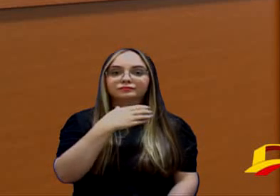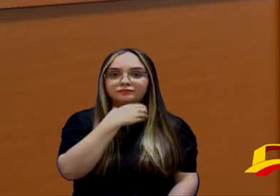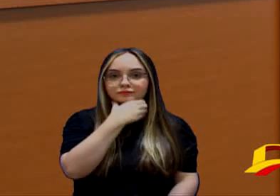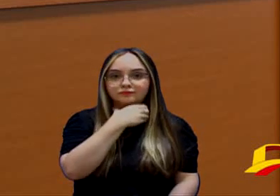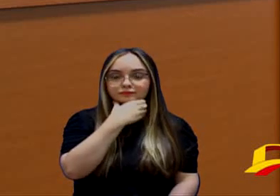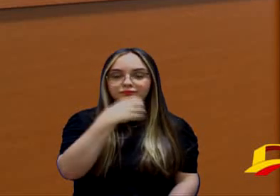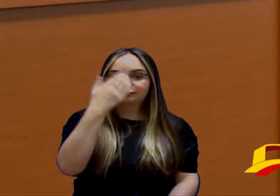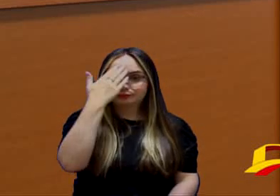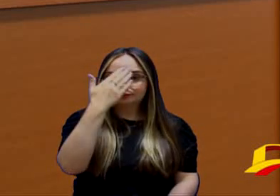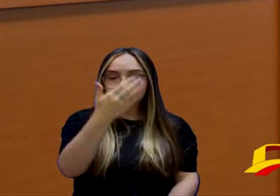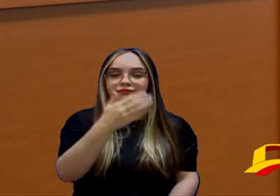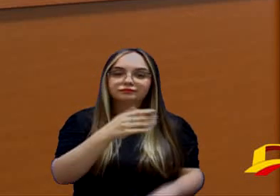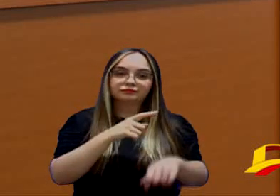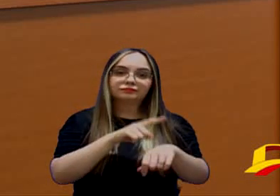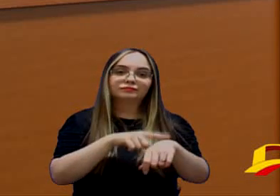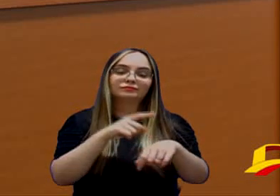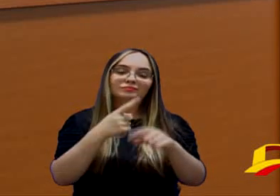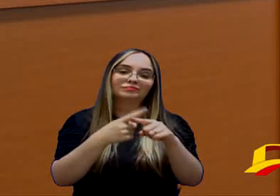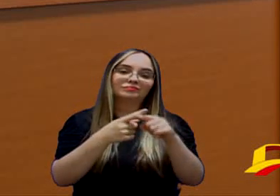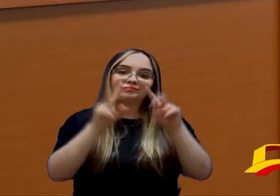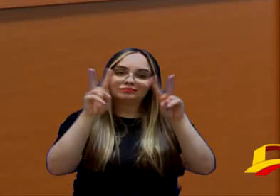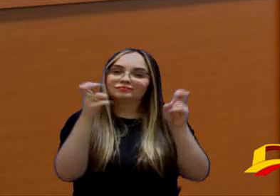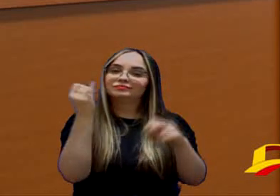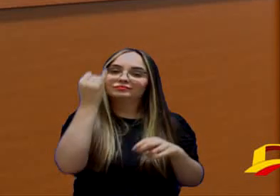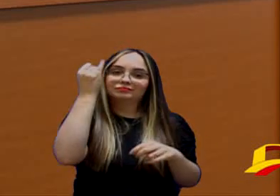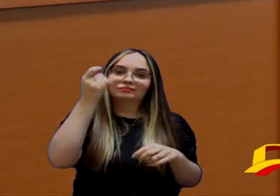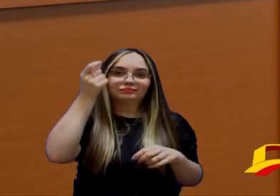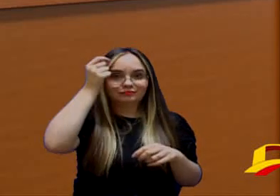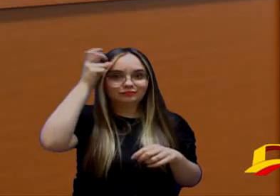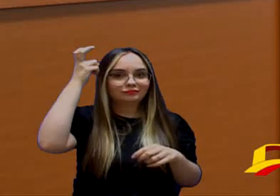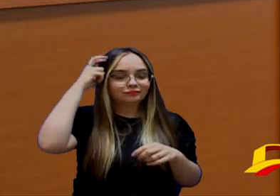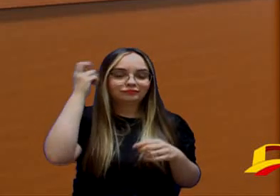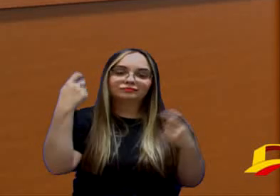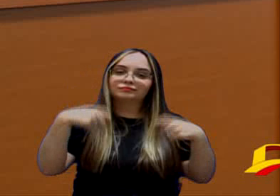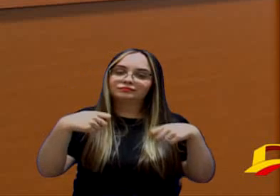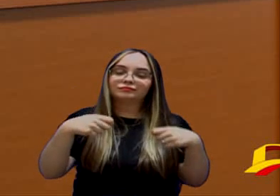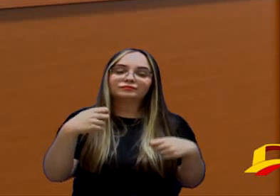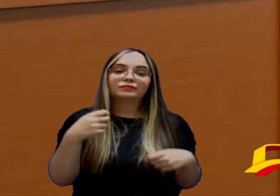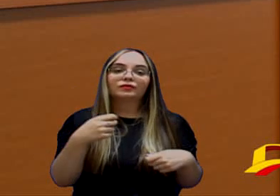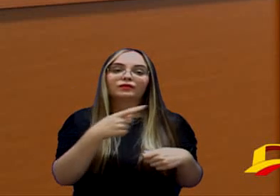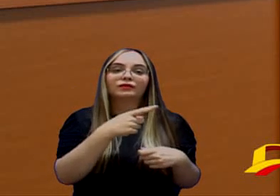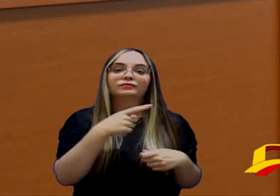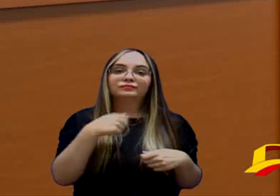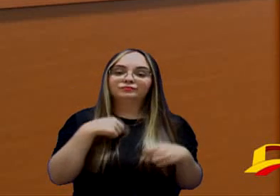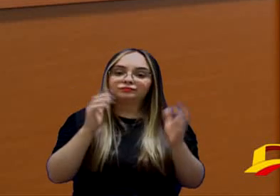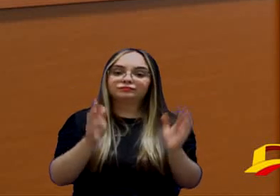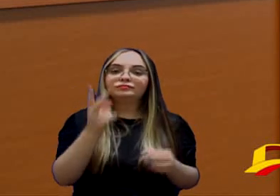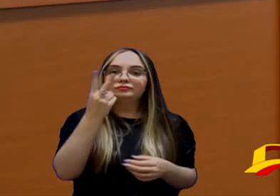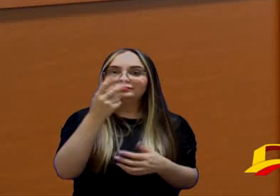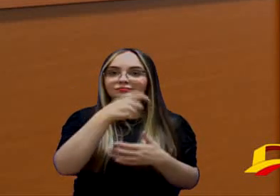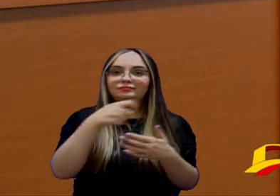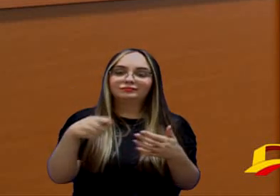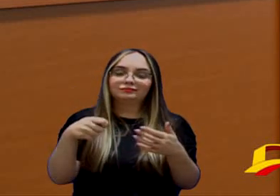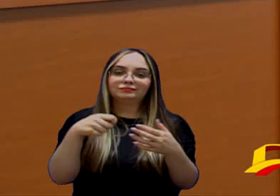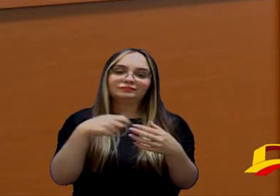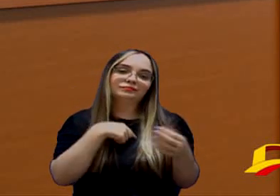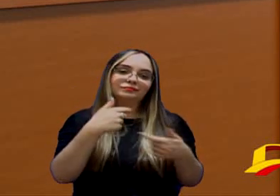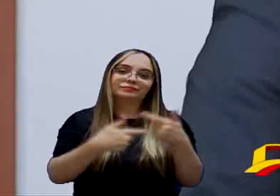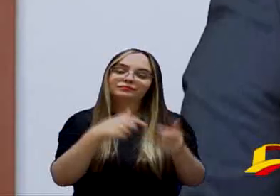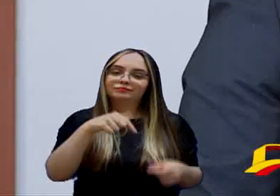pela compreensão pelo tema que é tão importante que a cultura no caso estou os 27 meses aqui vereadora a gente estamos